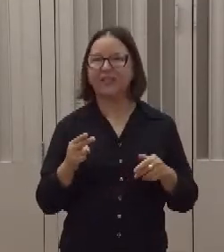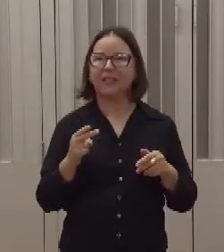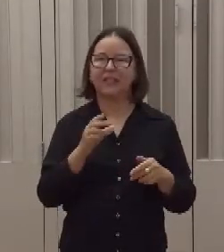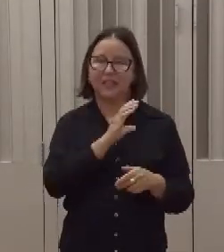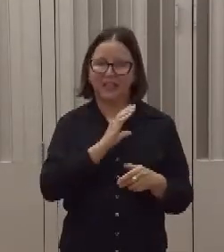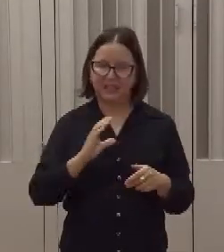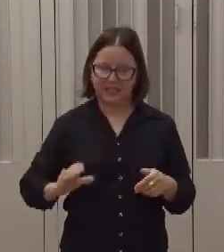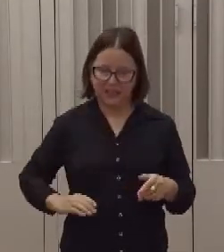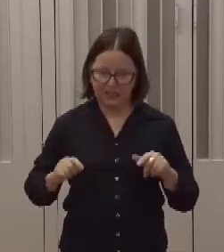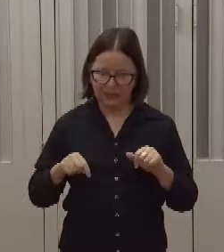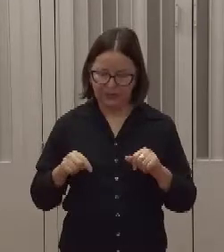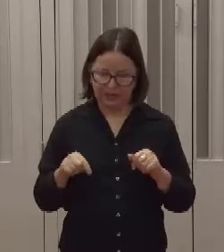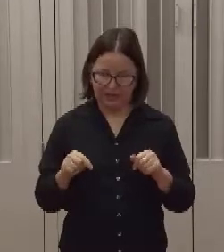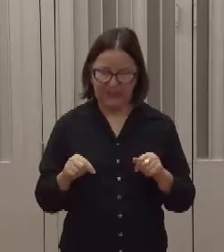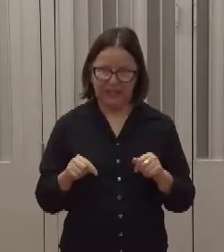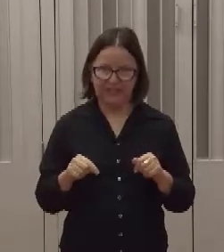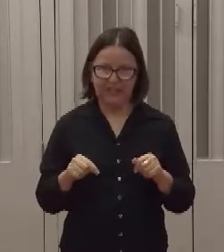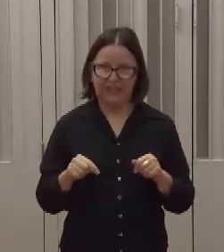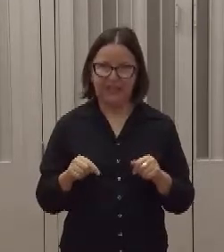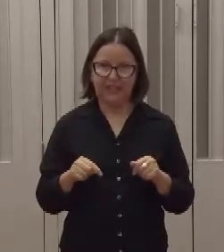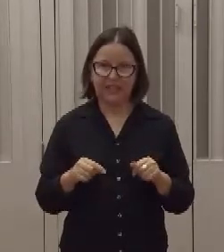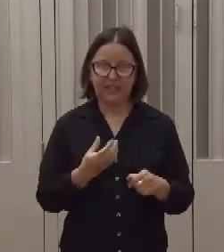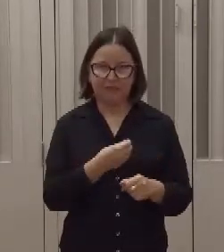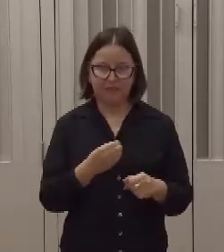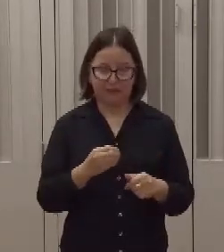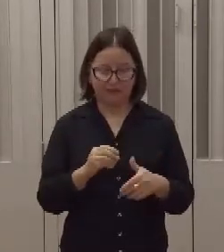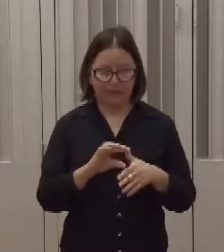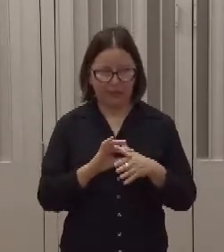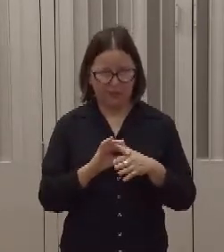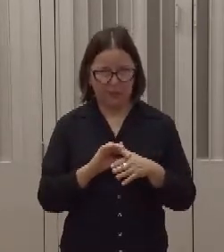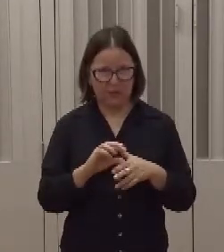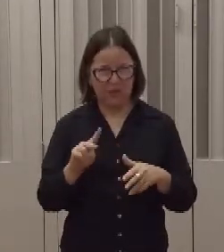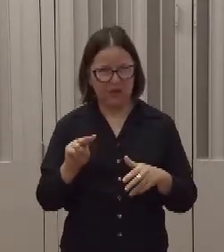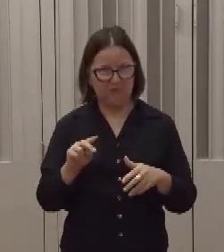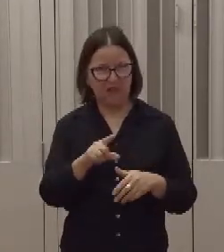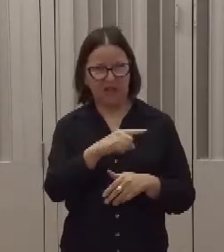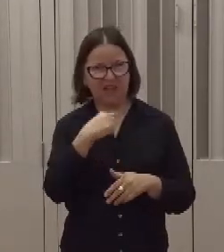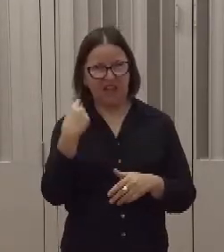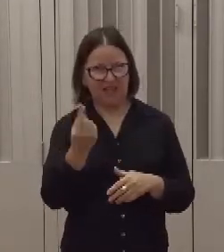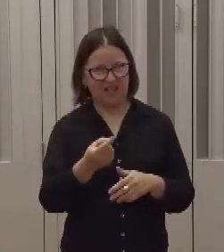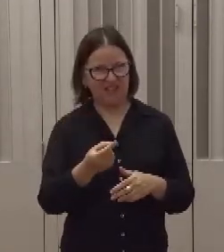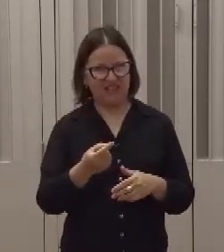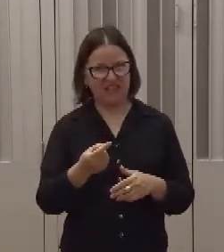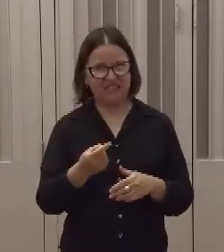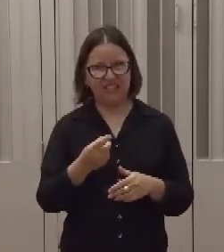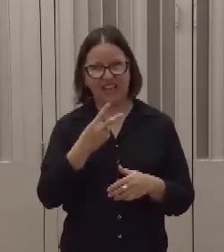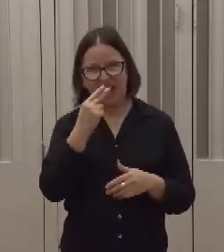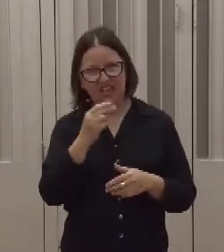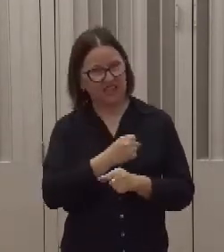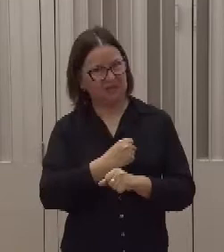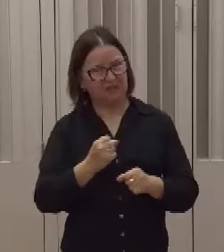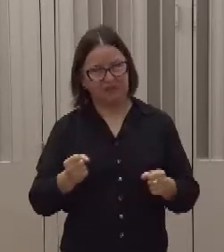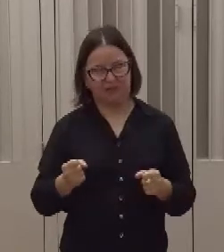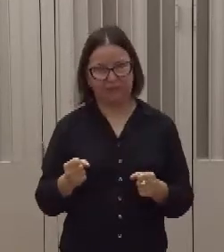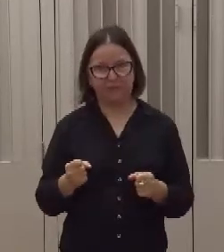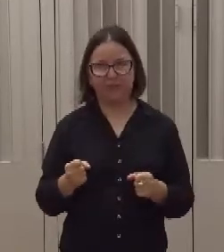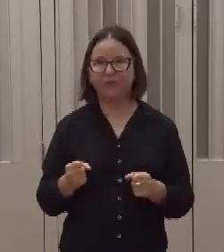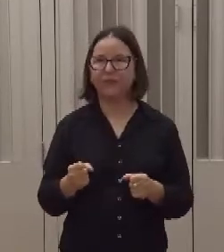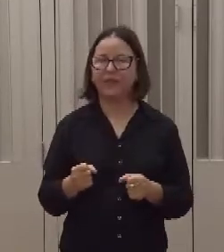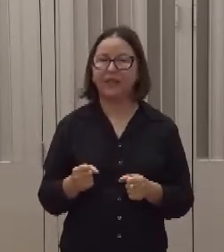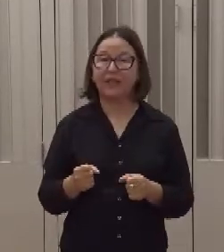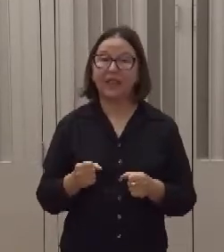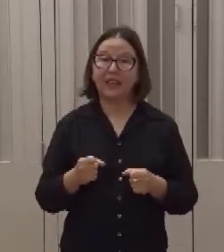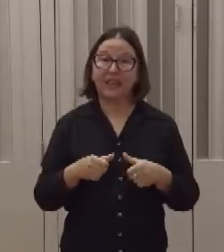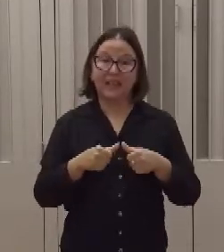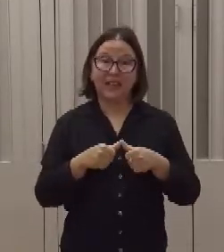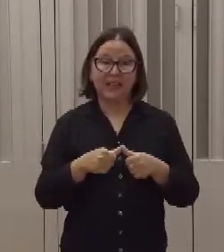pois a matéria era má. E então, quem morreu na cruz foi apenas Jesus, e não